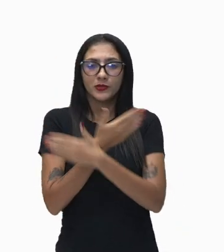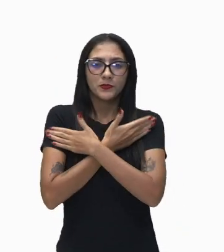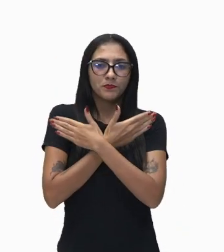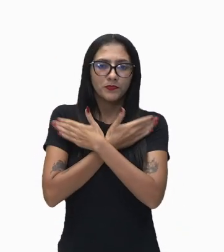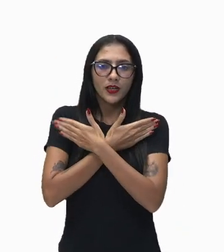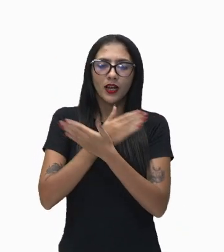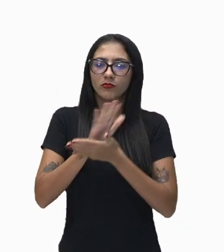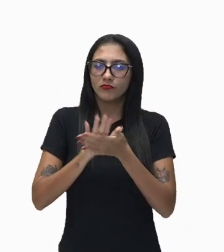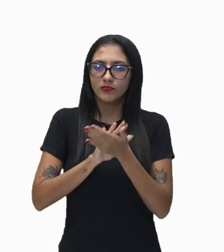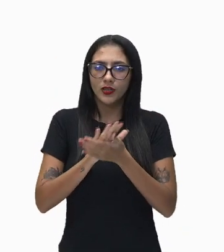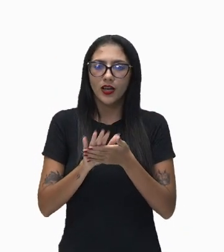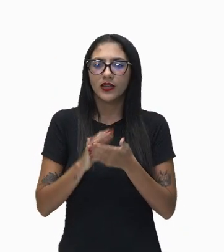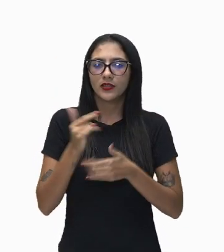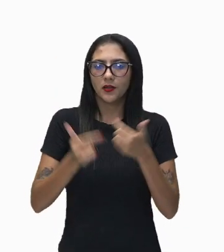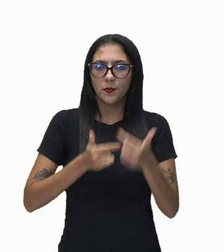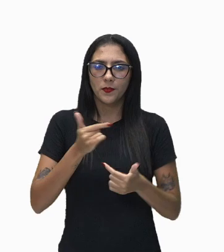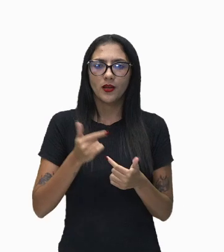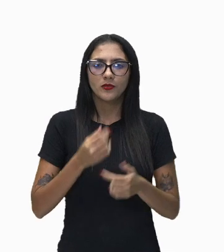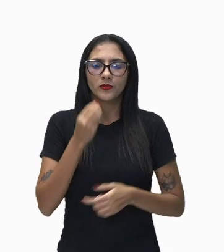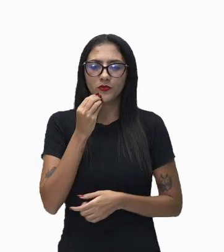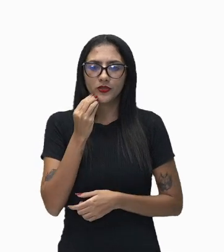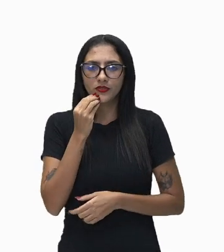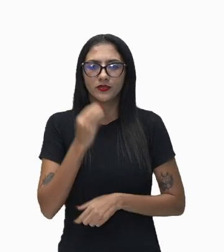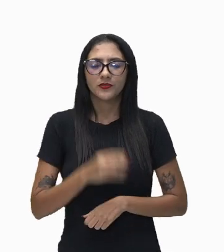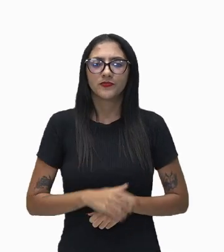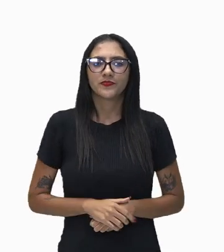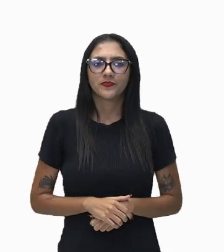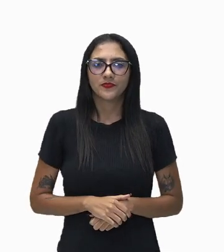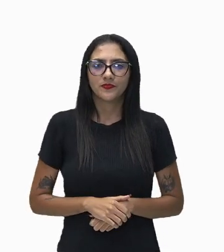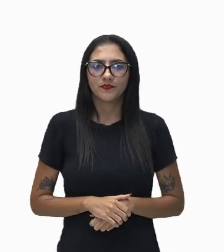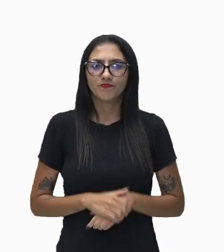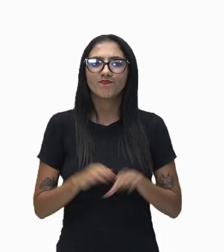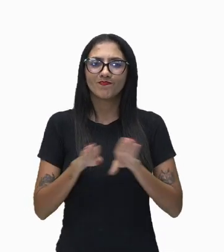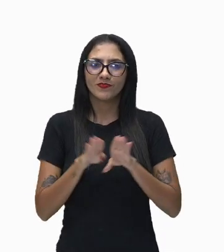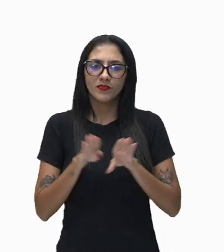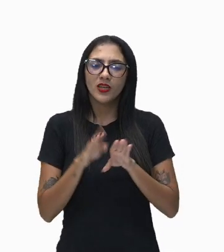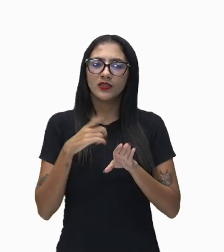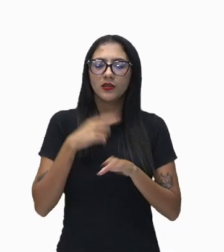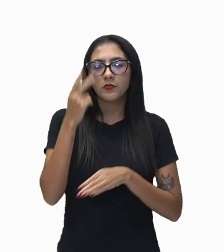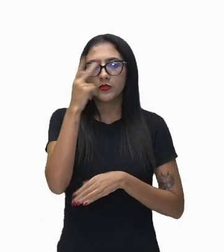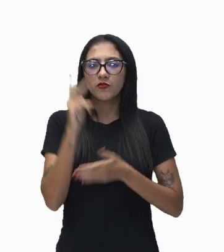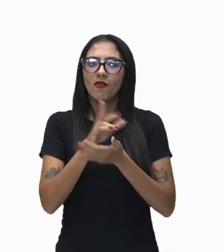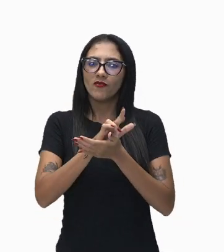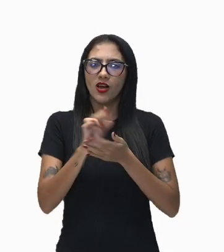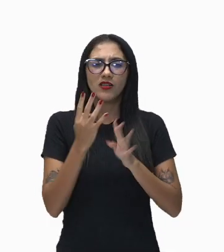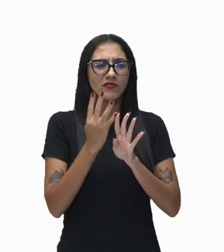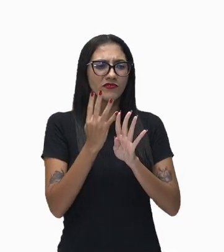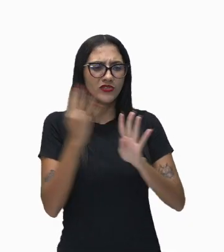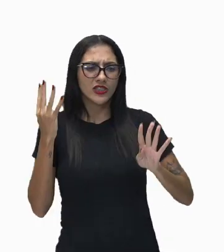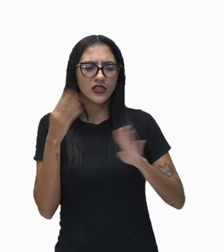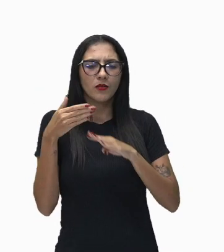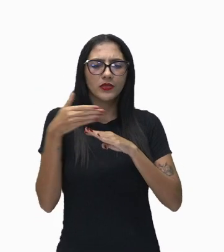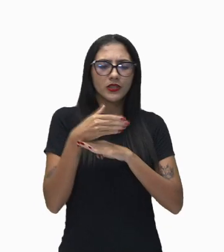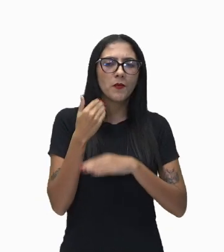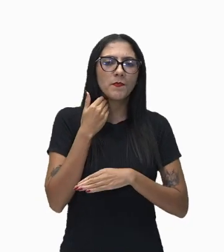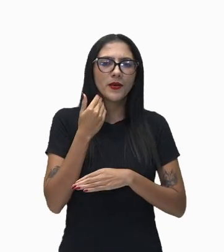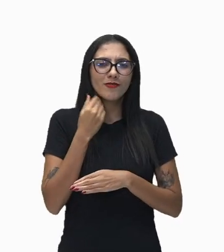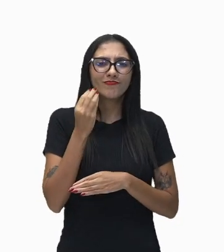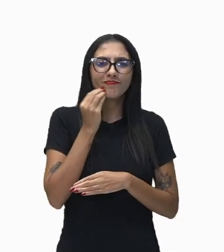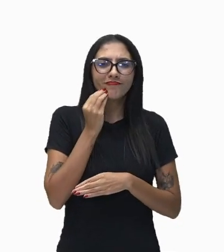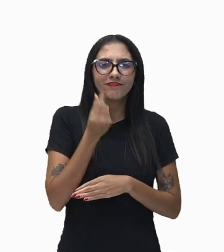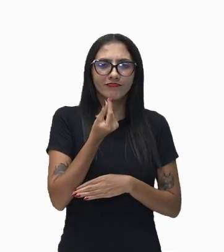ok? Então foi comum, por exemplo, nesse momento, além das filas de gente das instituições financeiras querendo resgatar os seus valores,